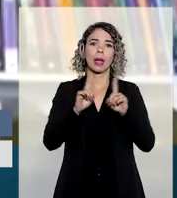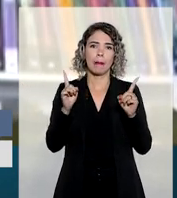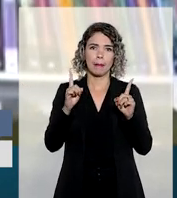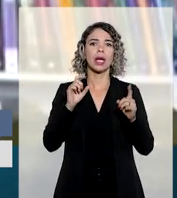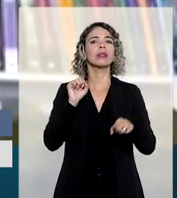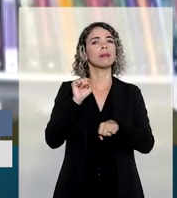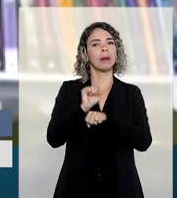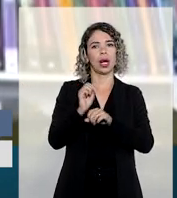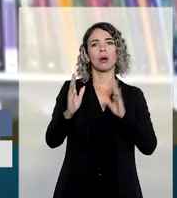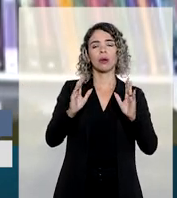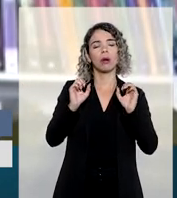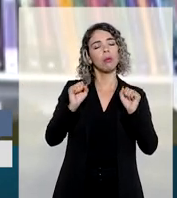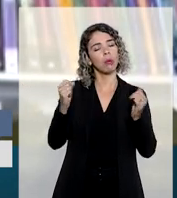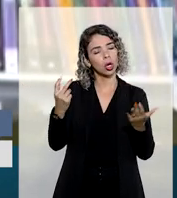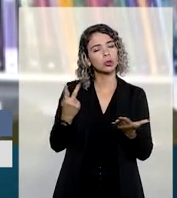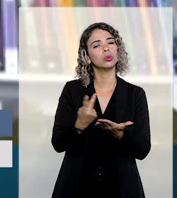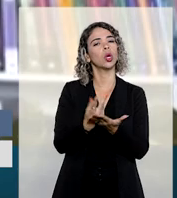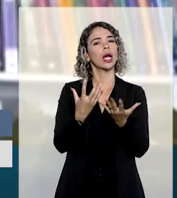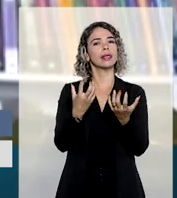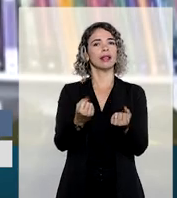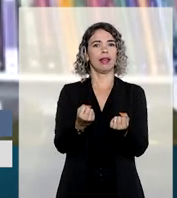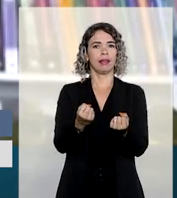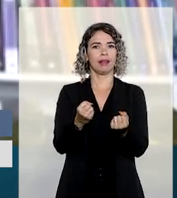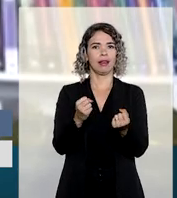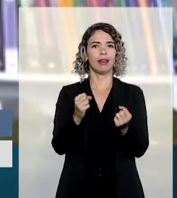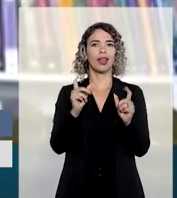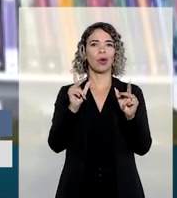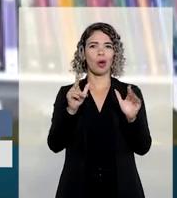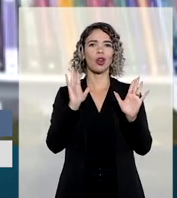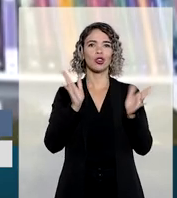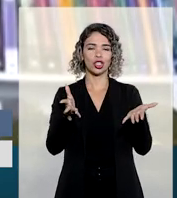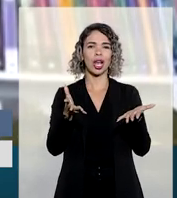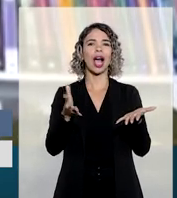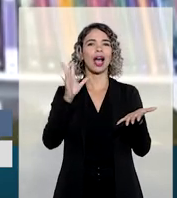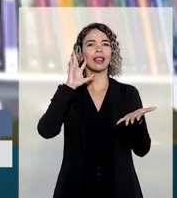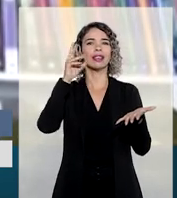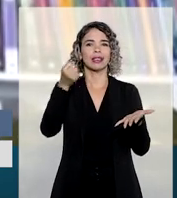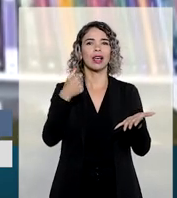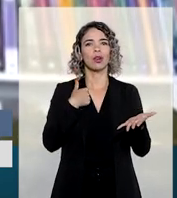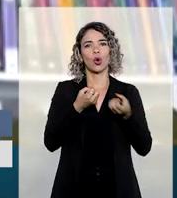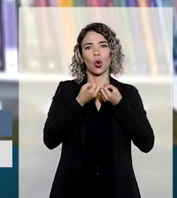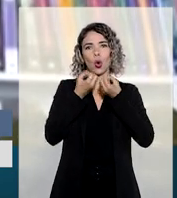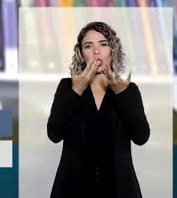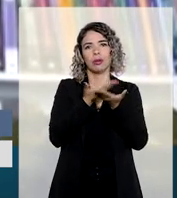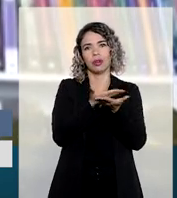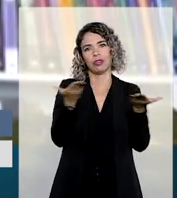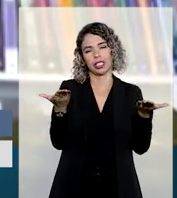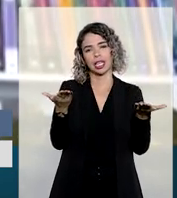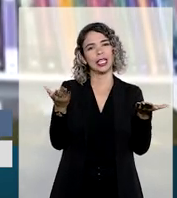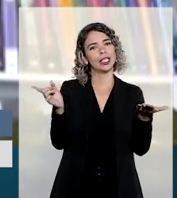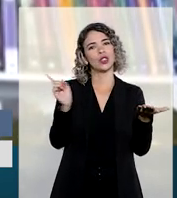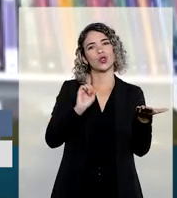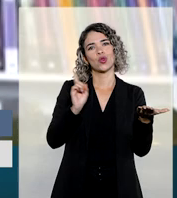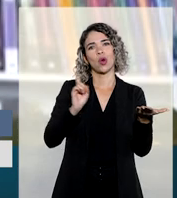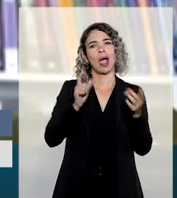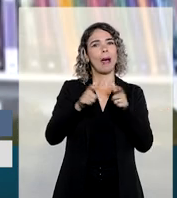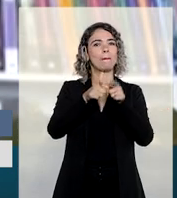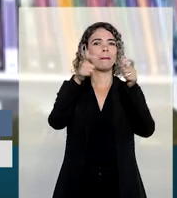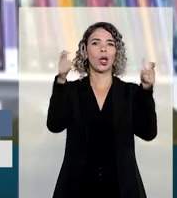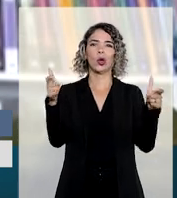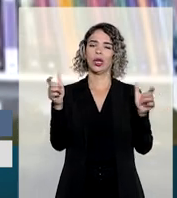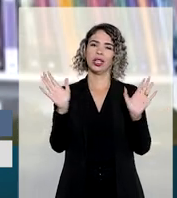Mas o efeito interruptivo deveria ocorrer. Como acontece nessa decisão que eu li para vocês, Infelizmente, não é o entendimento que